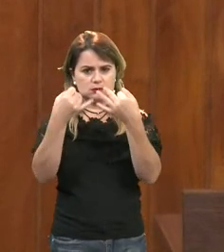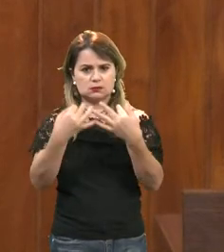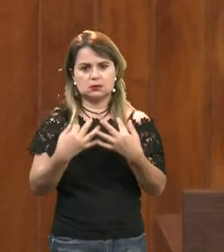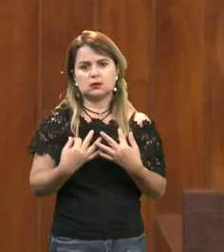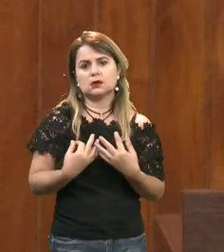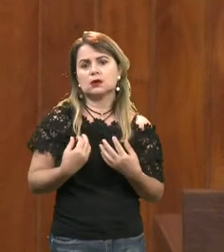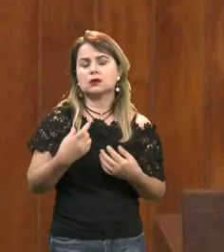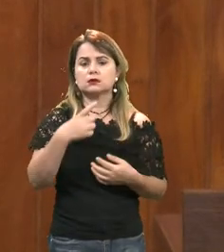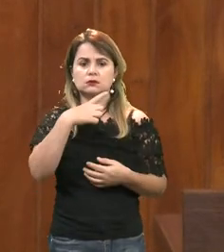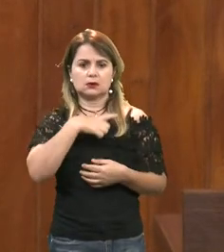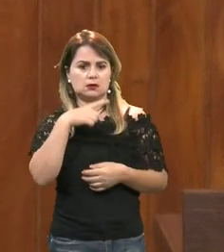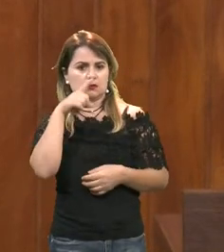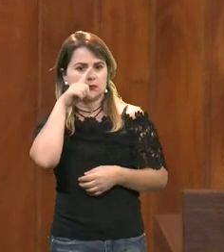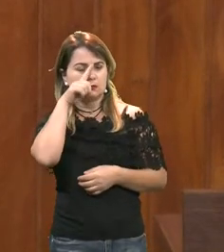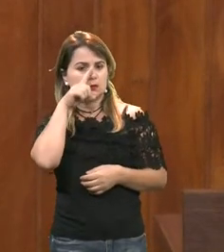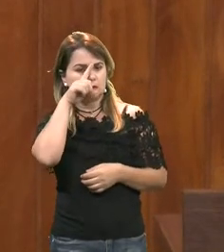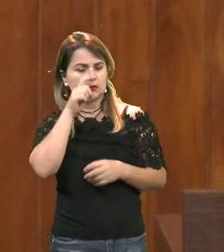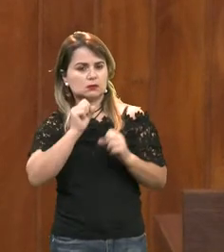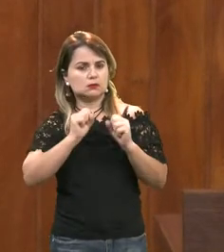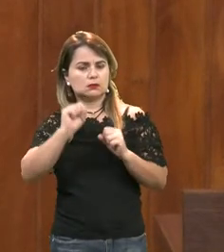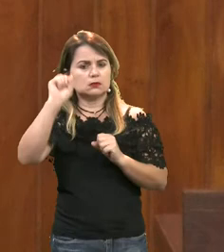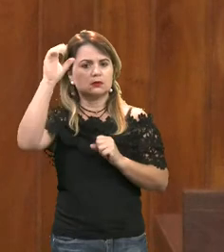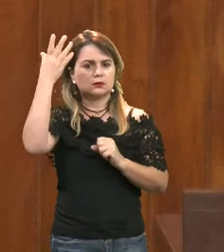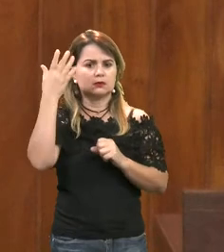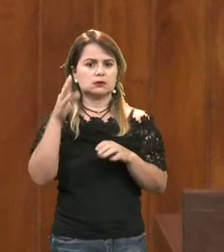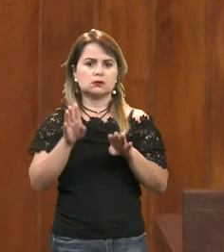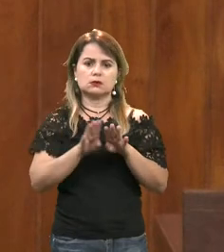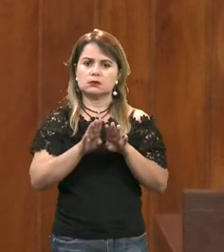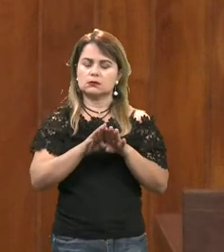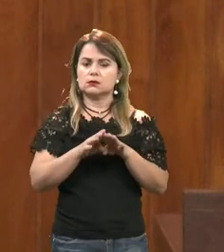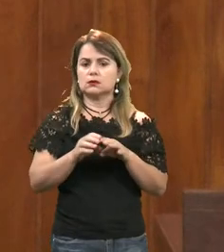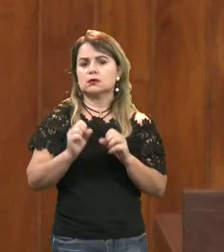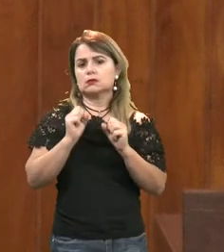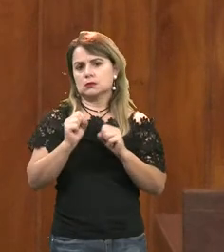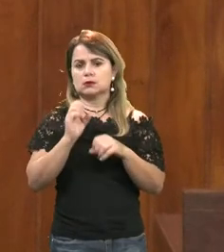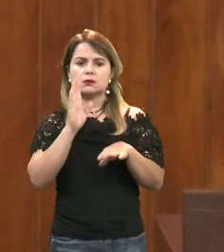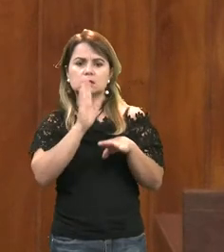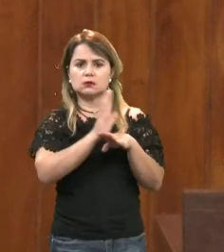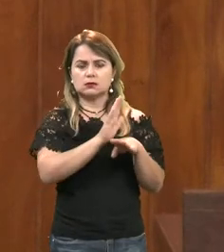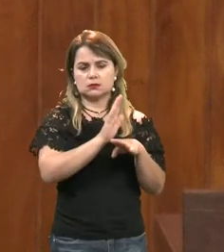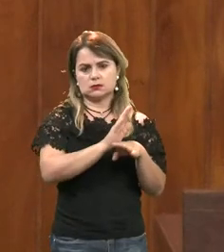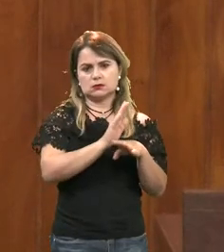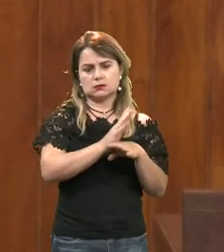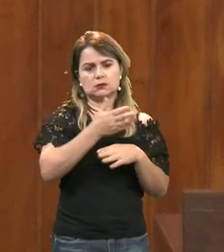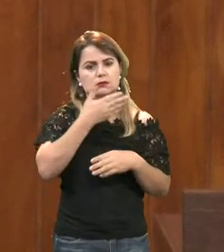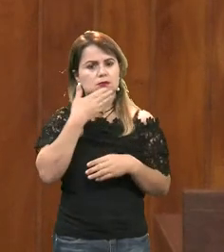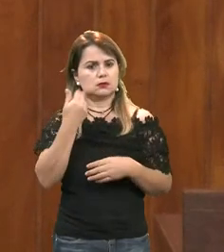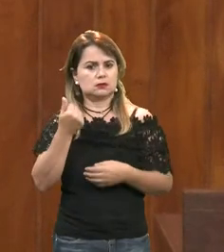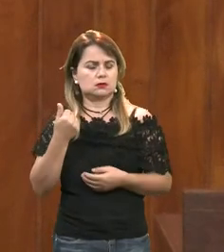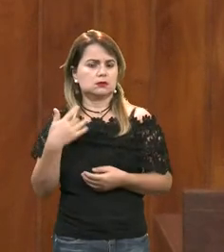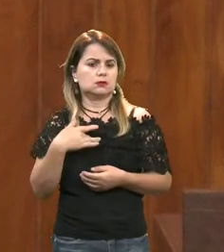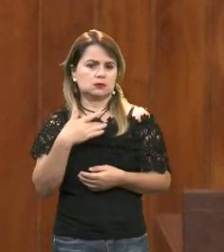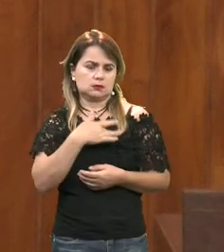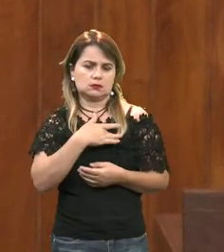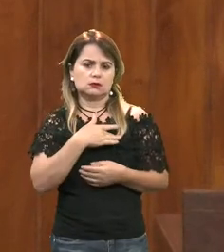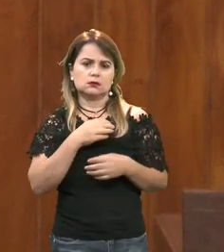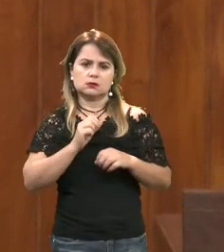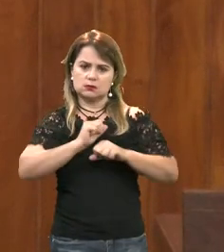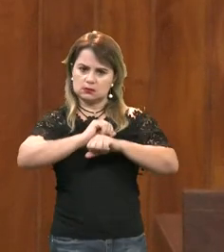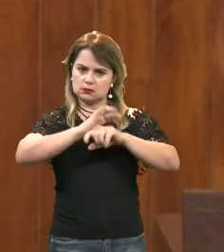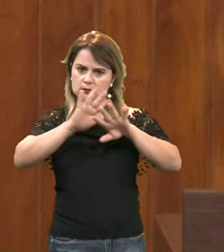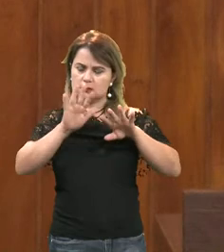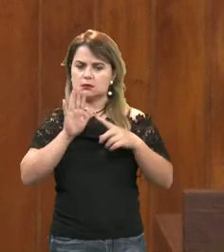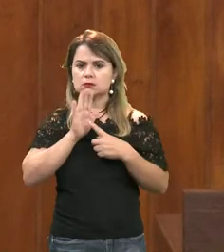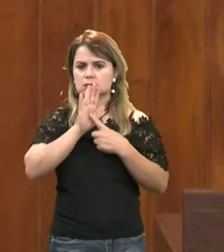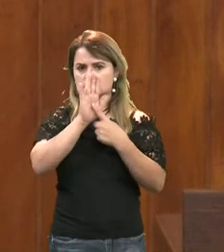riscos potenciais e os benefícios do uso medicinal da cannabis ao paciente elegível, ou,